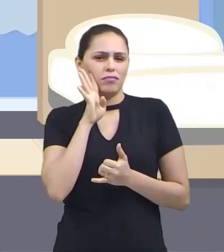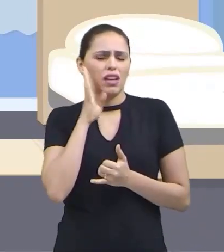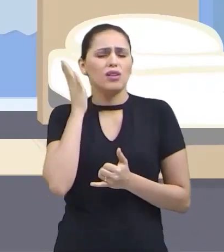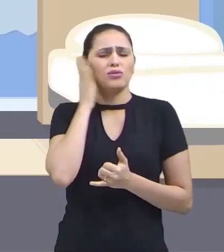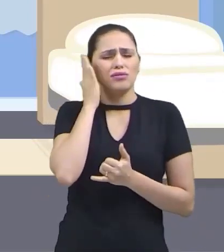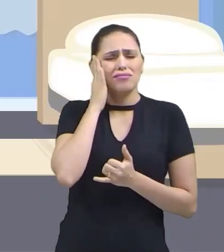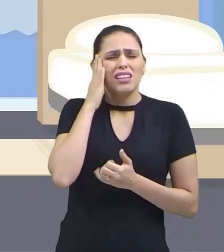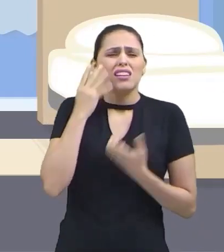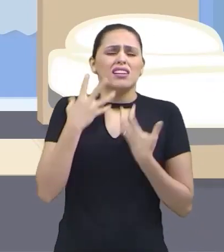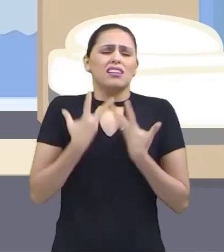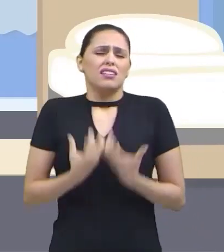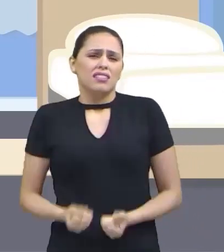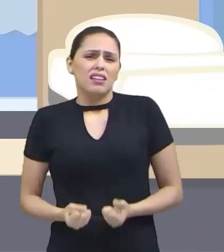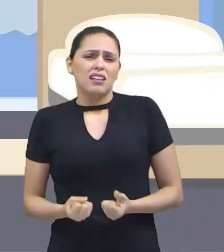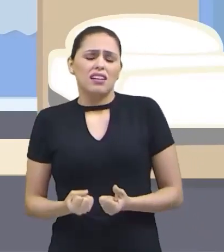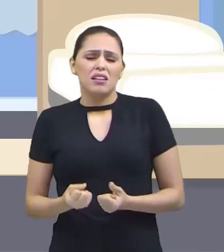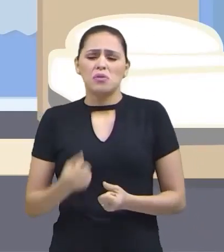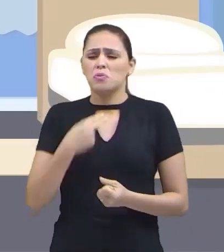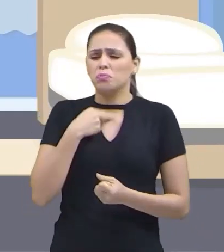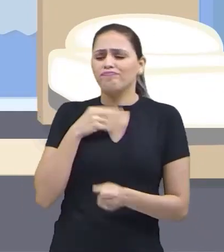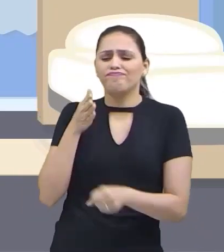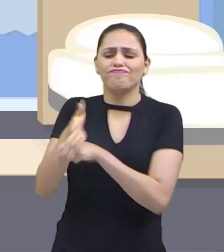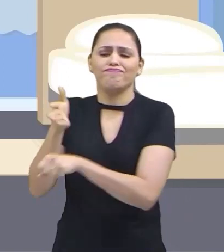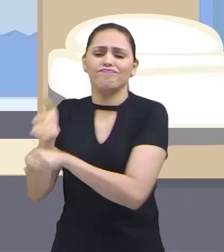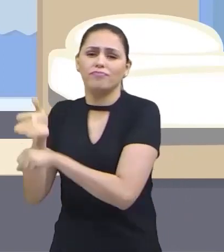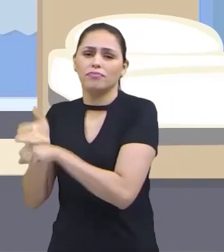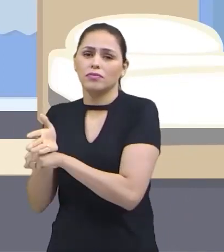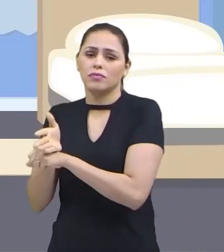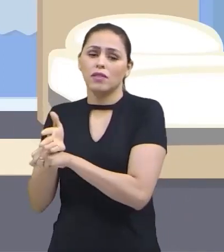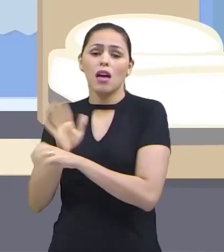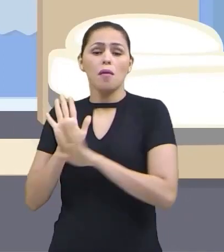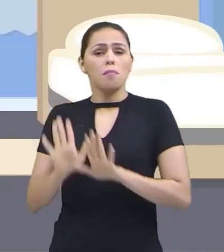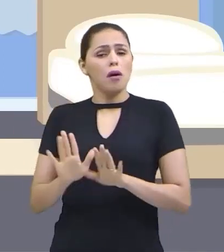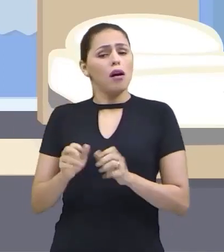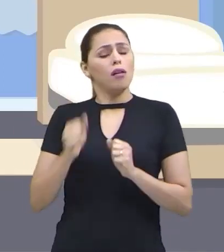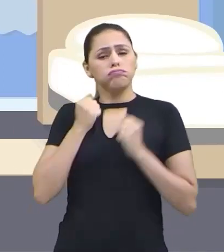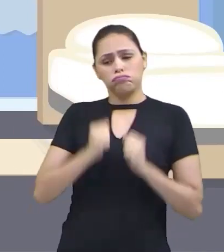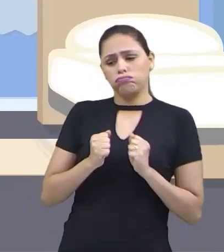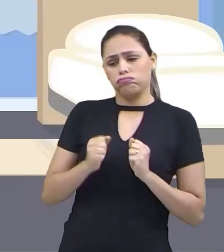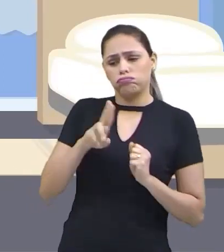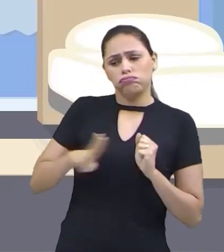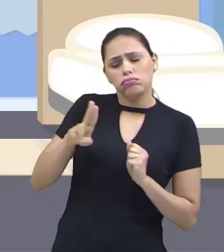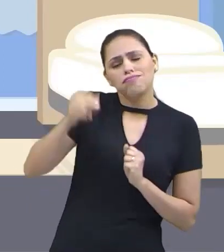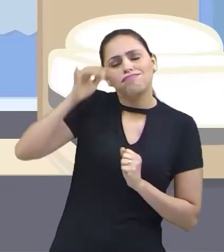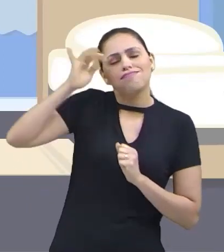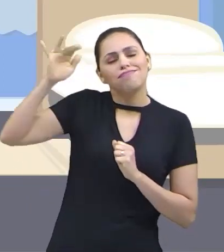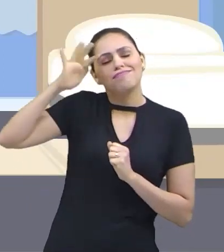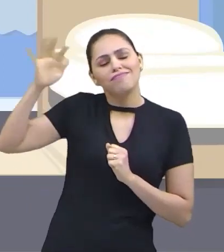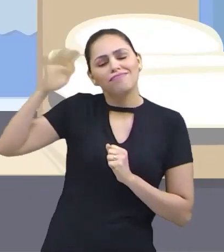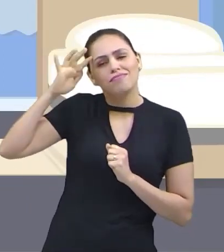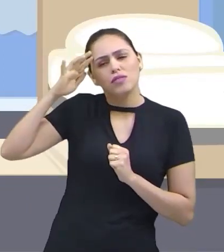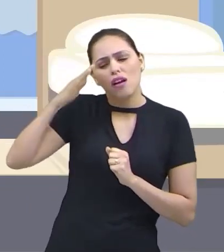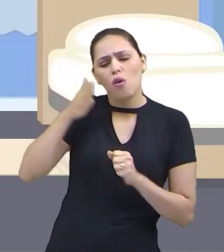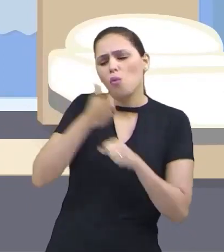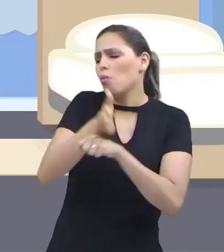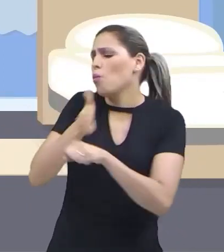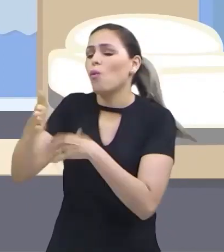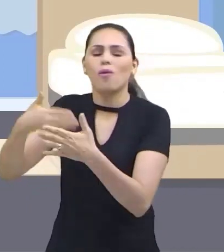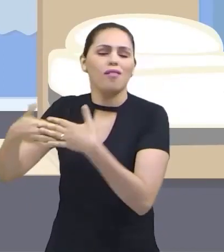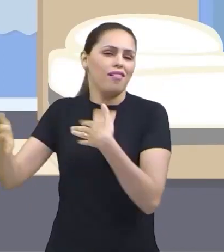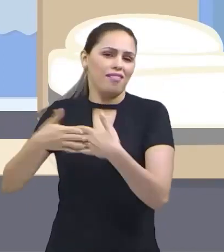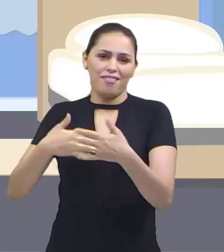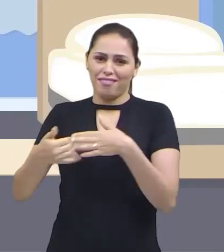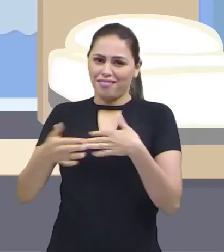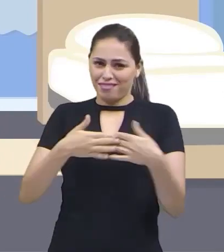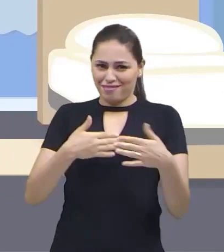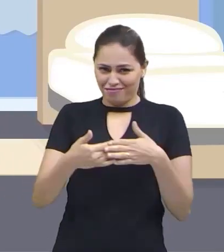em casa, não pode sair, mas a gente pode usar a imaginação para ir para onde a gente quiser. A imaginação pode te transportar para